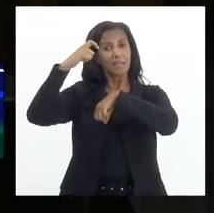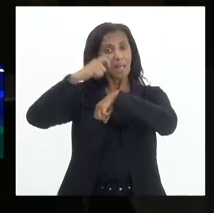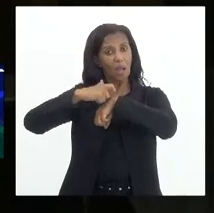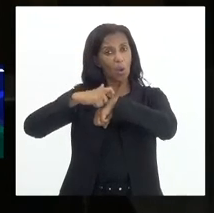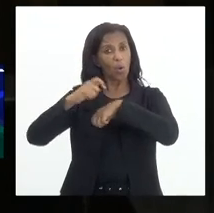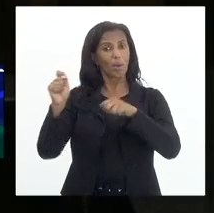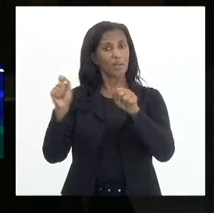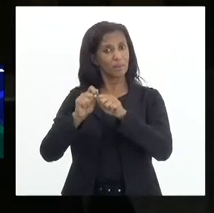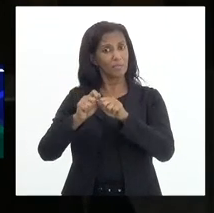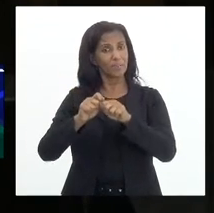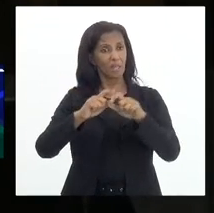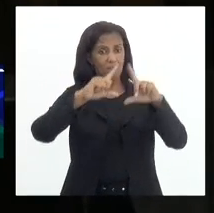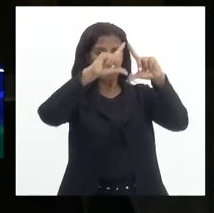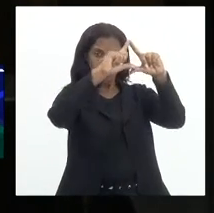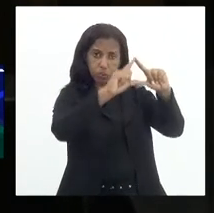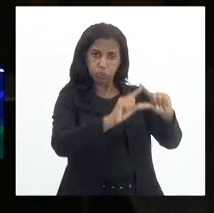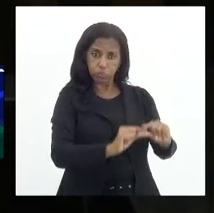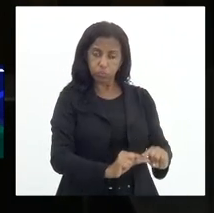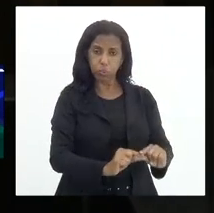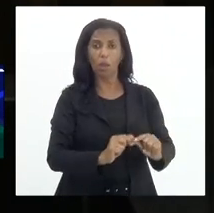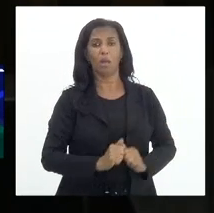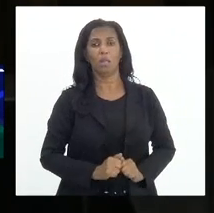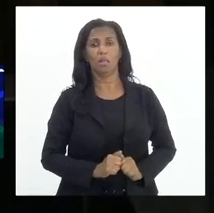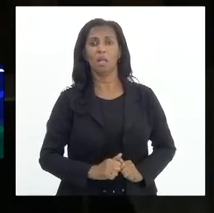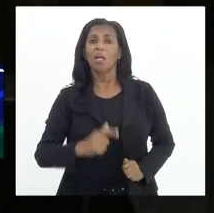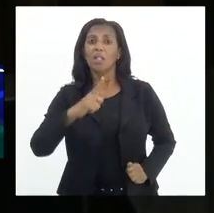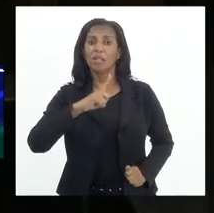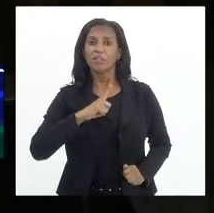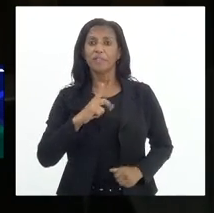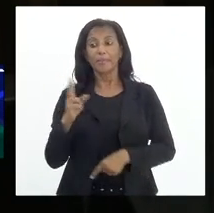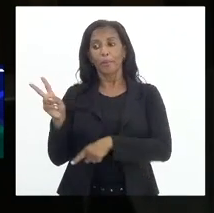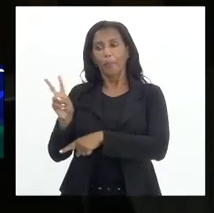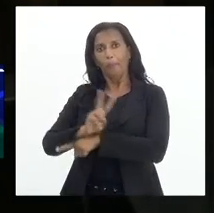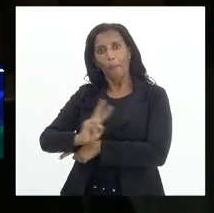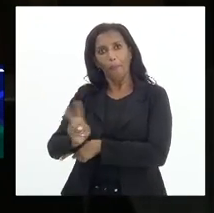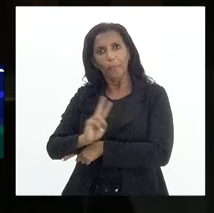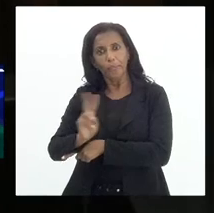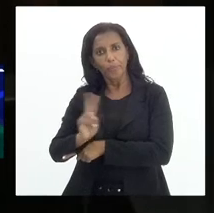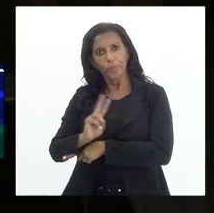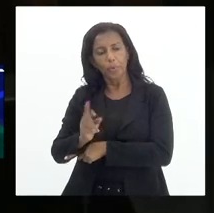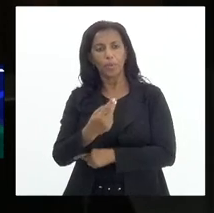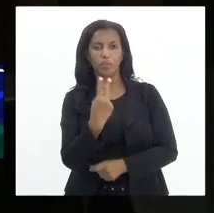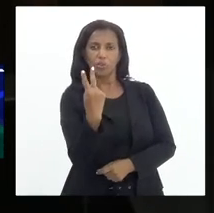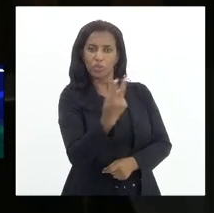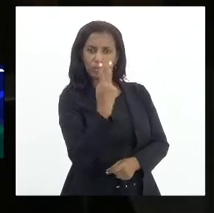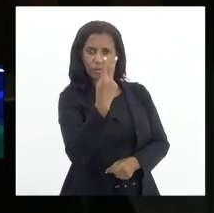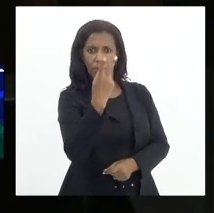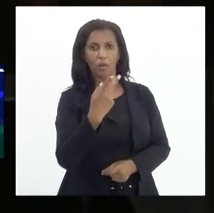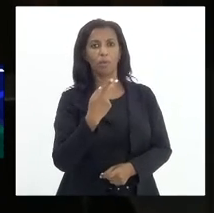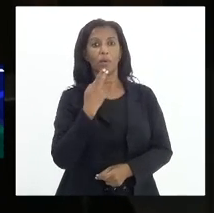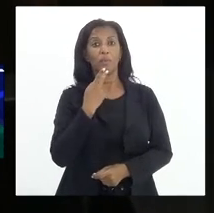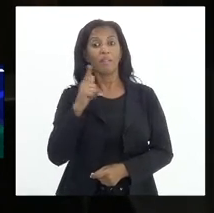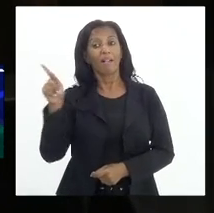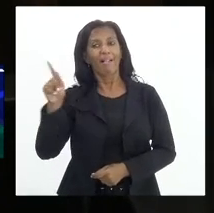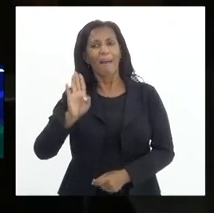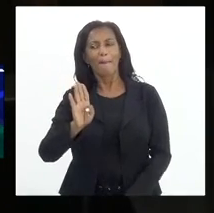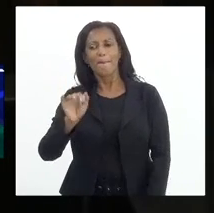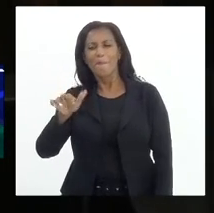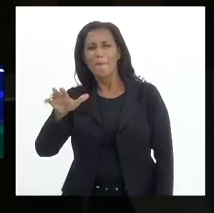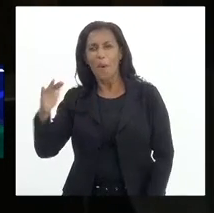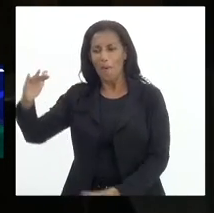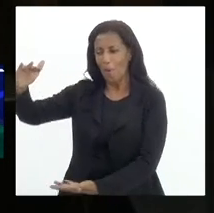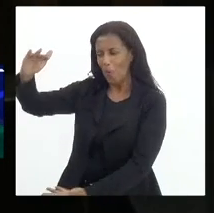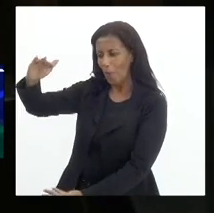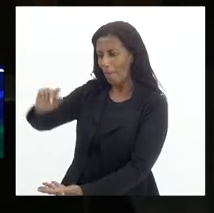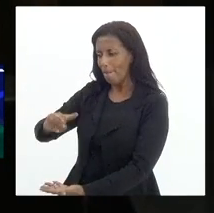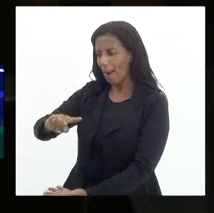fizer essas reduções, tivesse um órgão de controle de preços para dizer que na bomba o combustível não